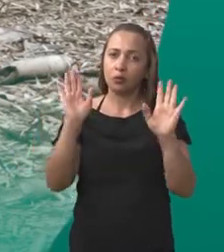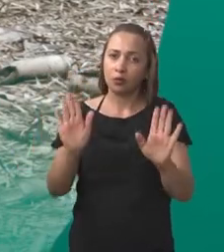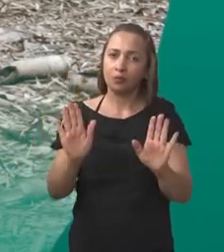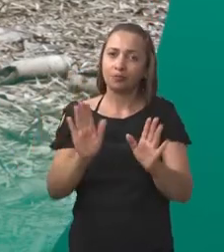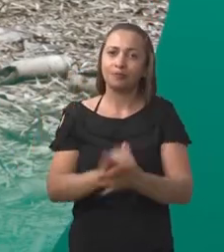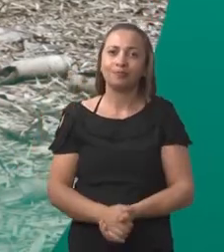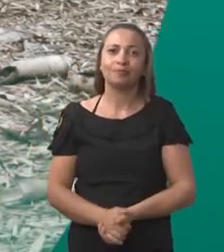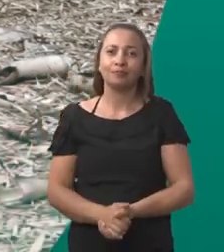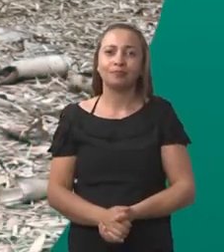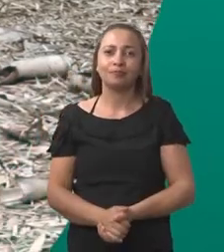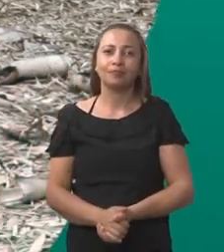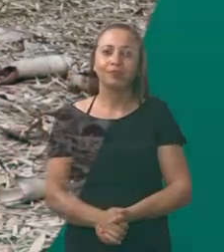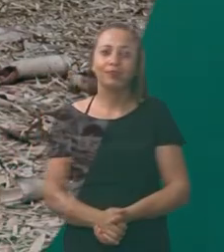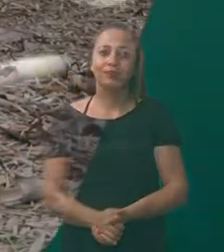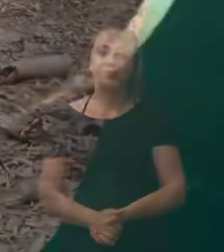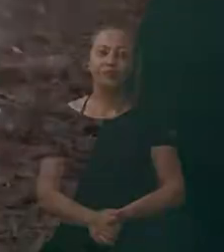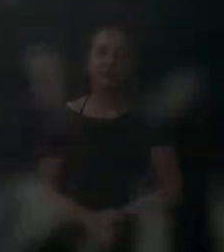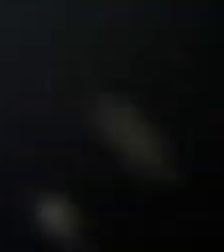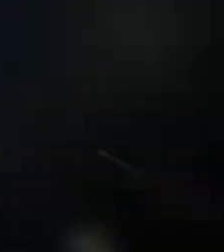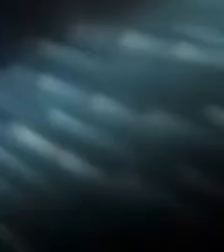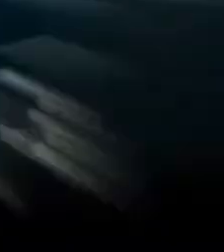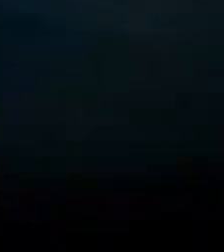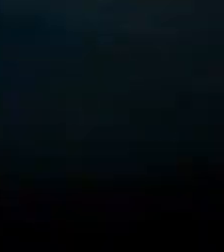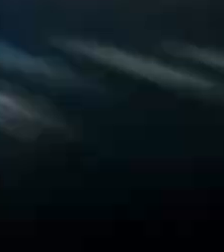A gente volta já já.